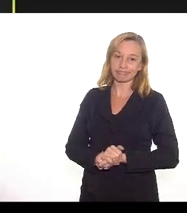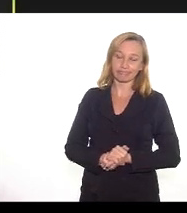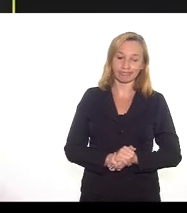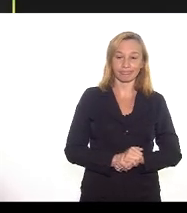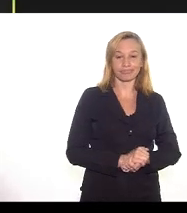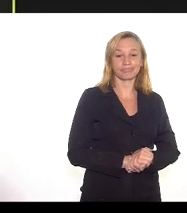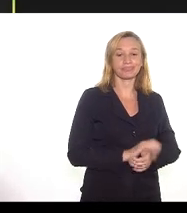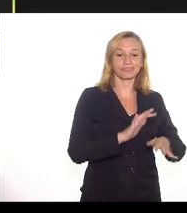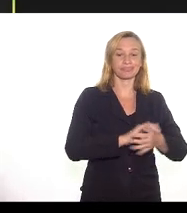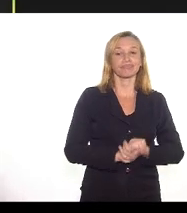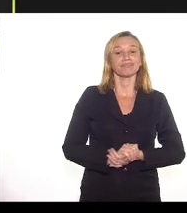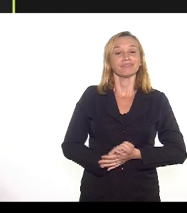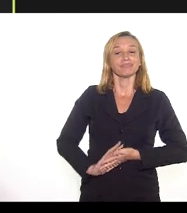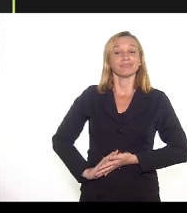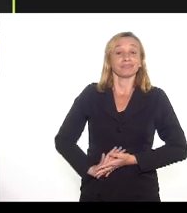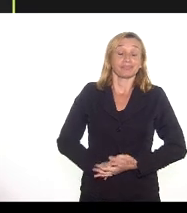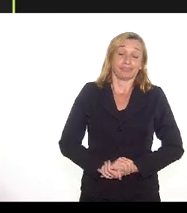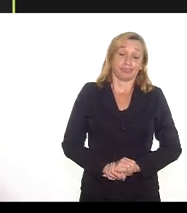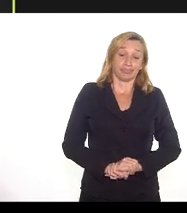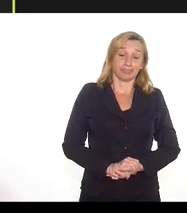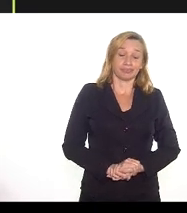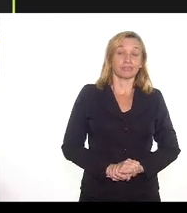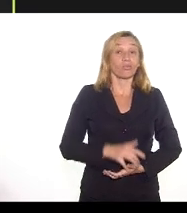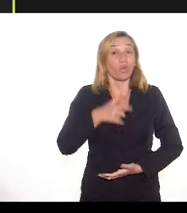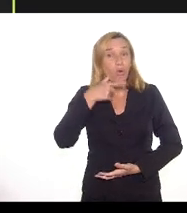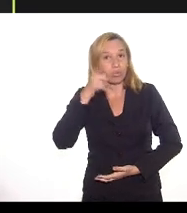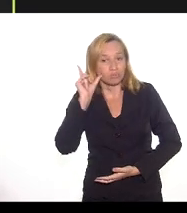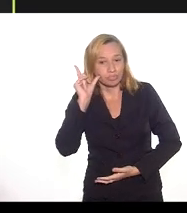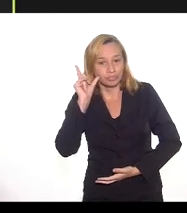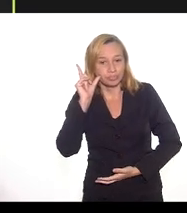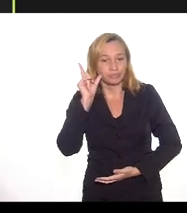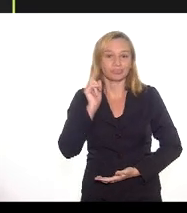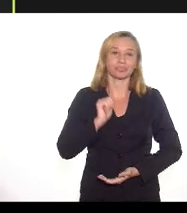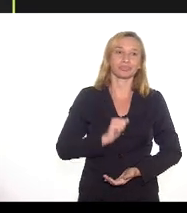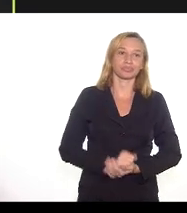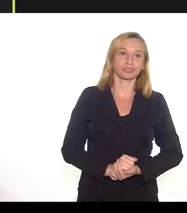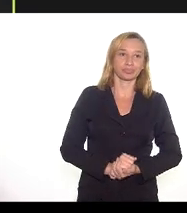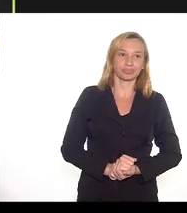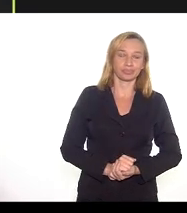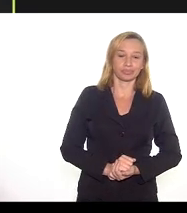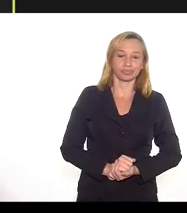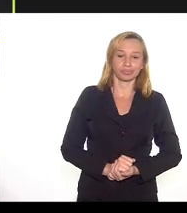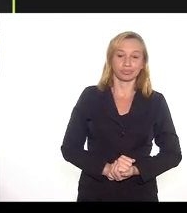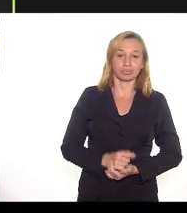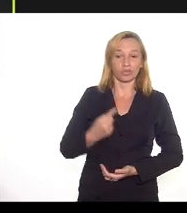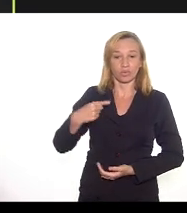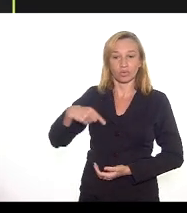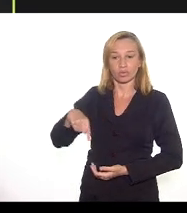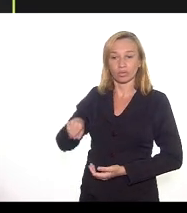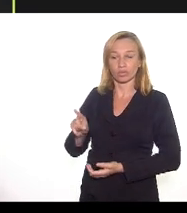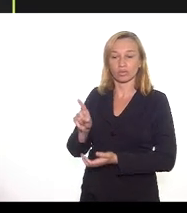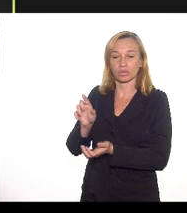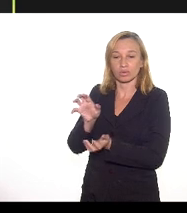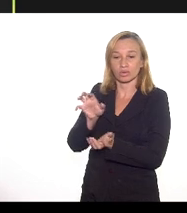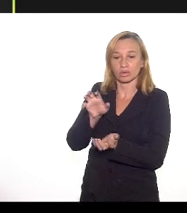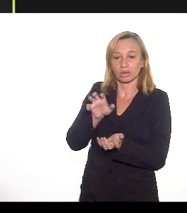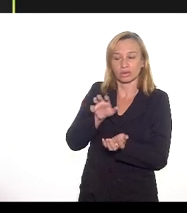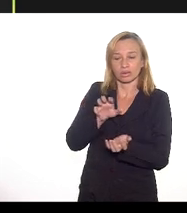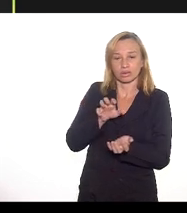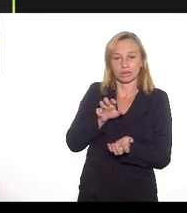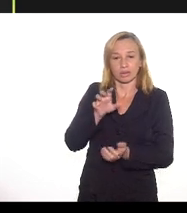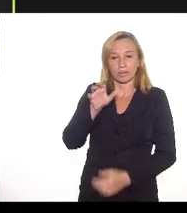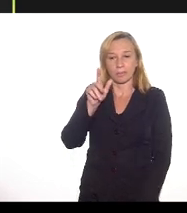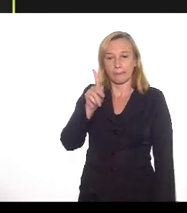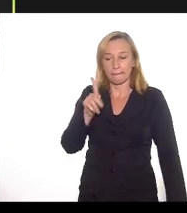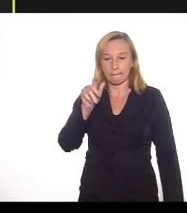redes sociais. E ontem eu estive no município de Angra dos Reis e Paraty